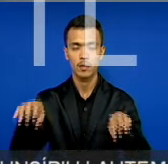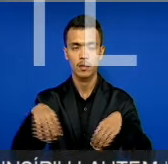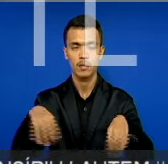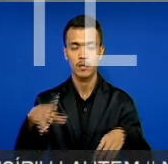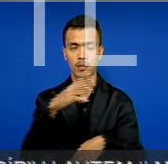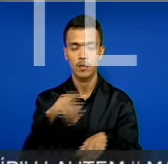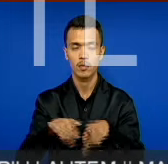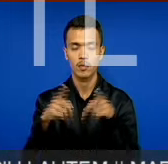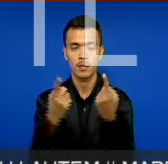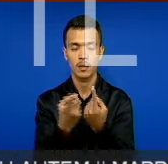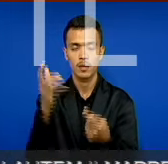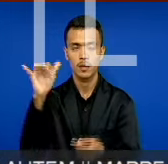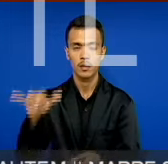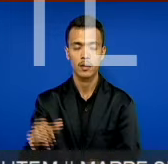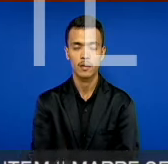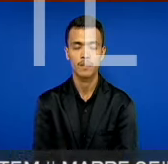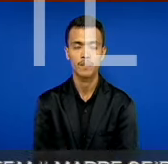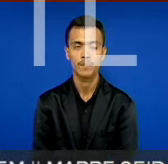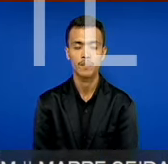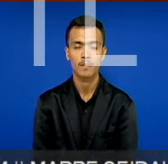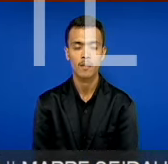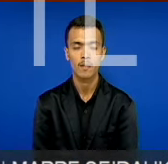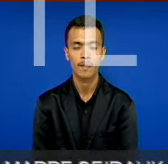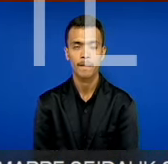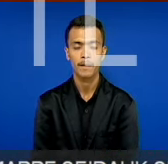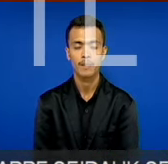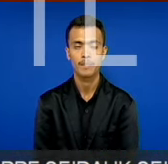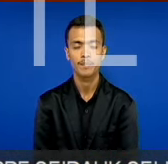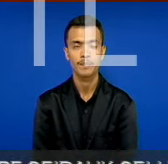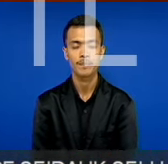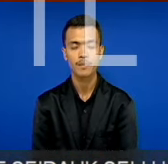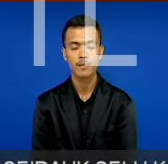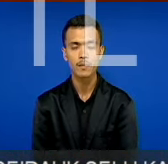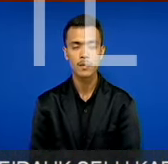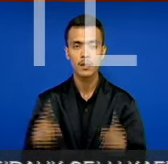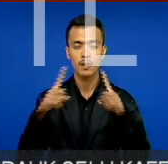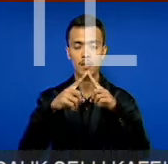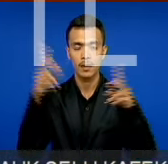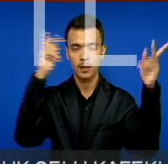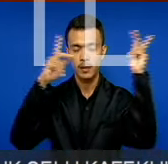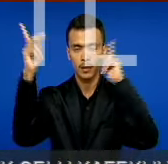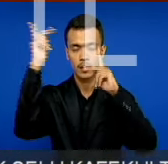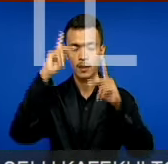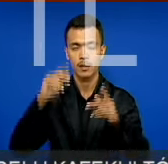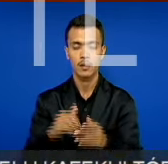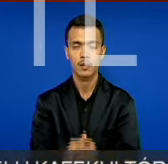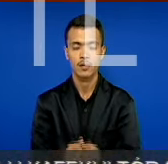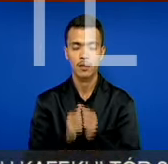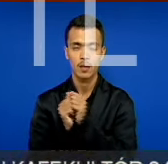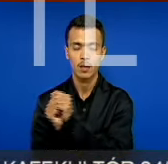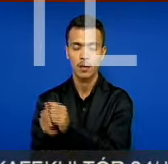imba companhia sira. Serviço migração mos hala o processo de licença simples, ba caso violação visto,